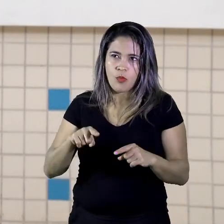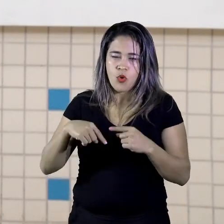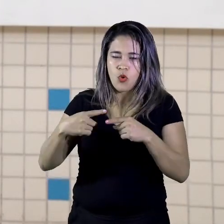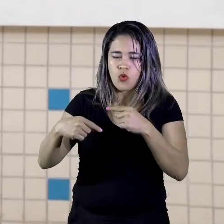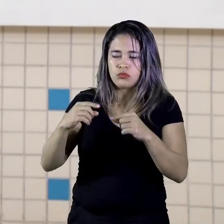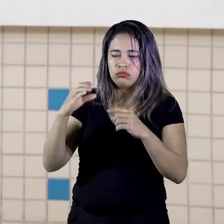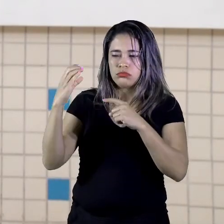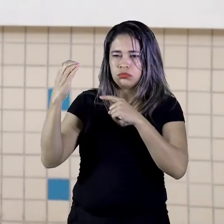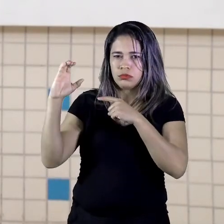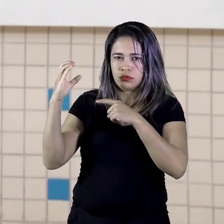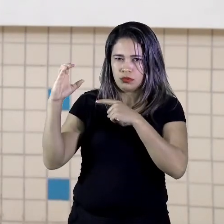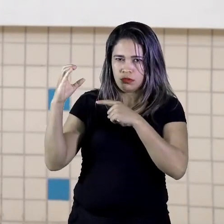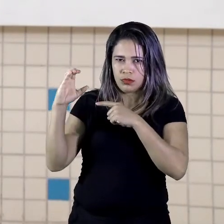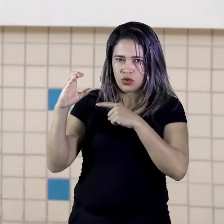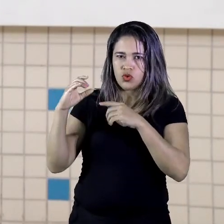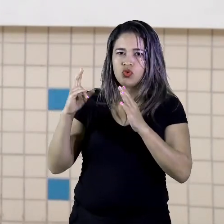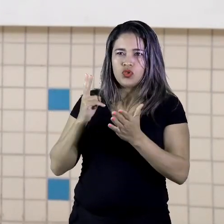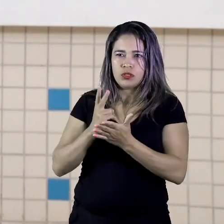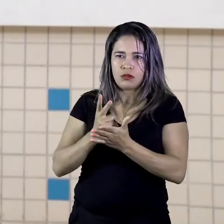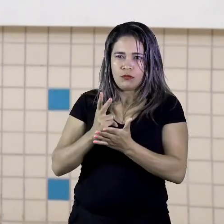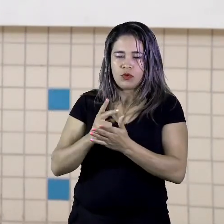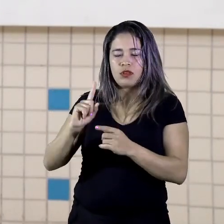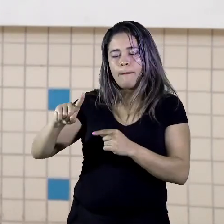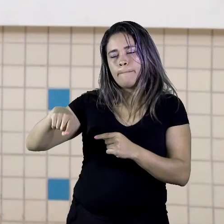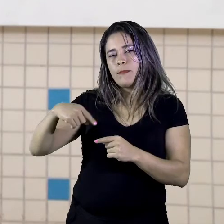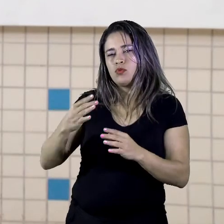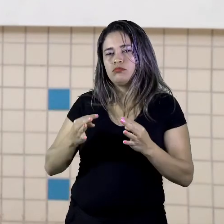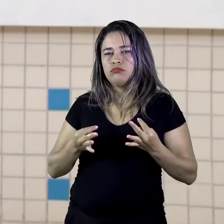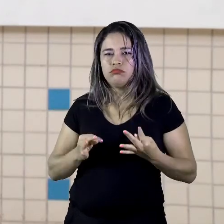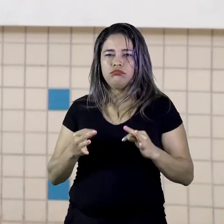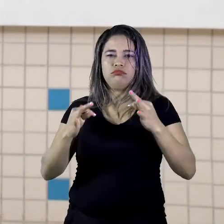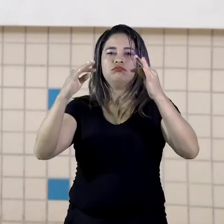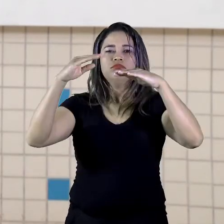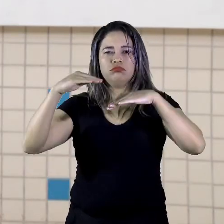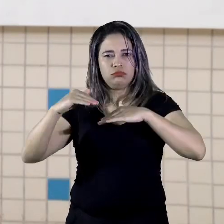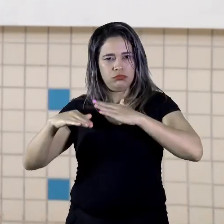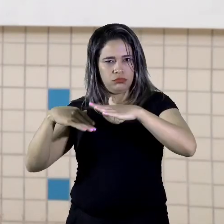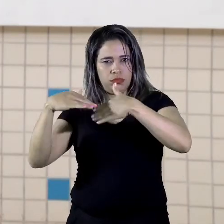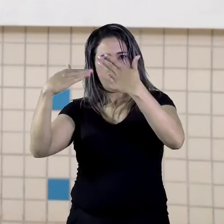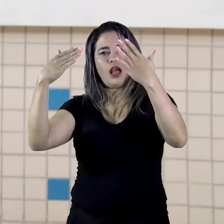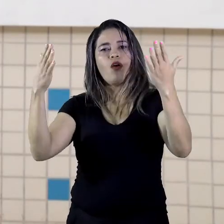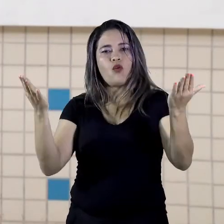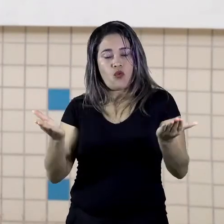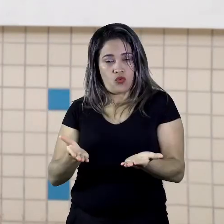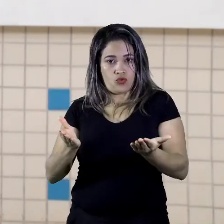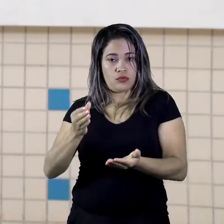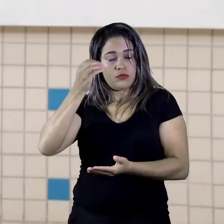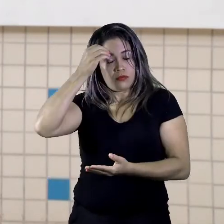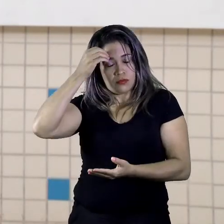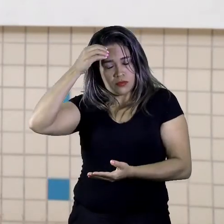com o desenvolvimento de novas tecnologias. E aí, então, a gente tem hoje um conhecimento muito mais